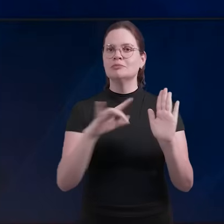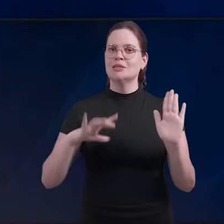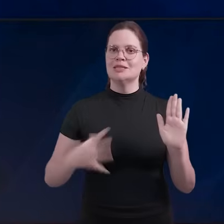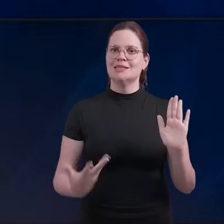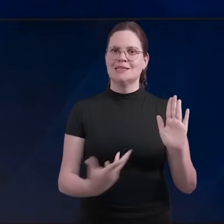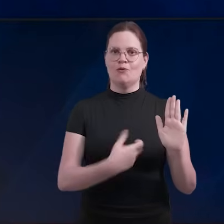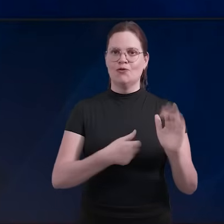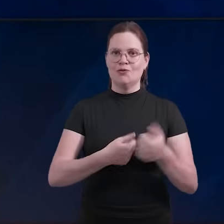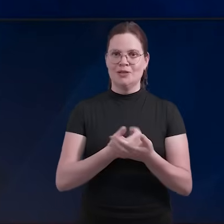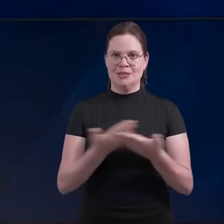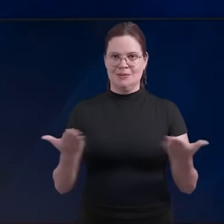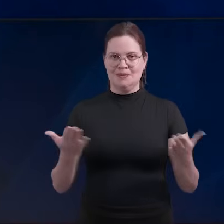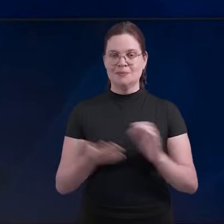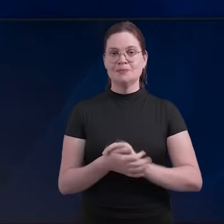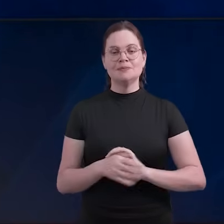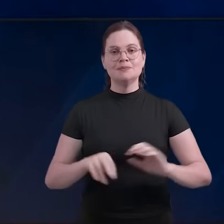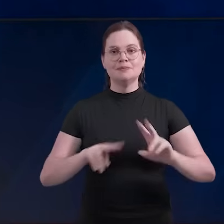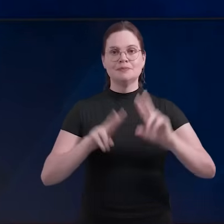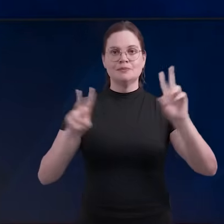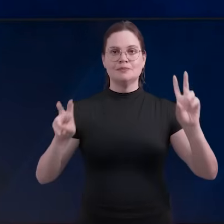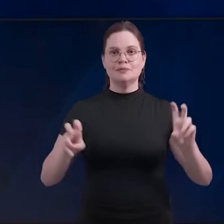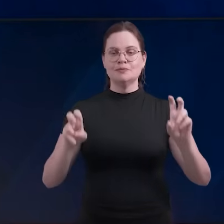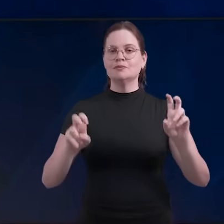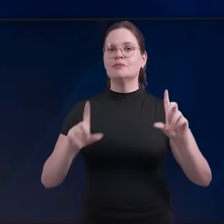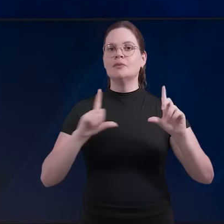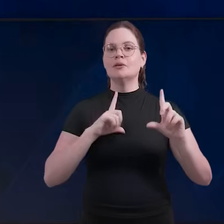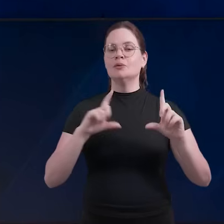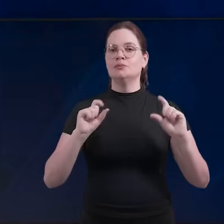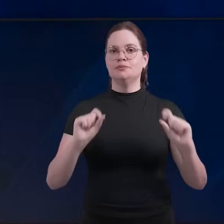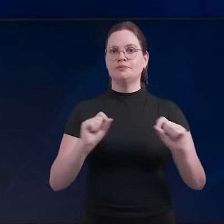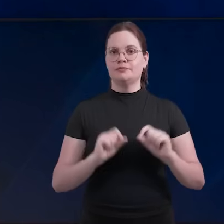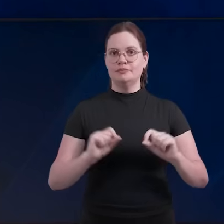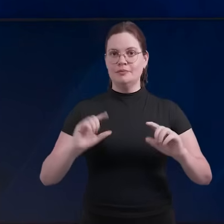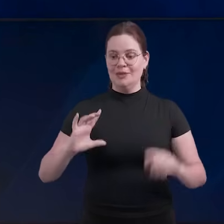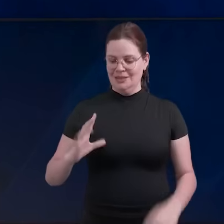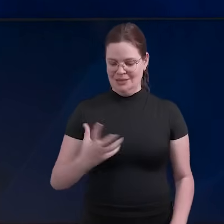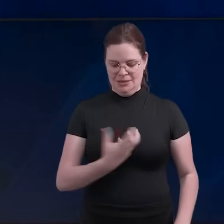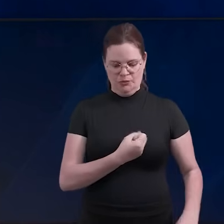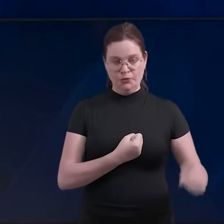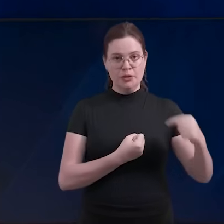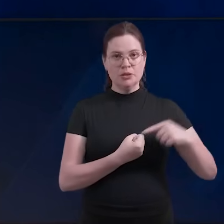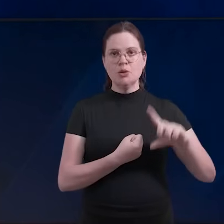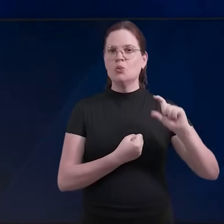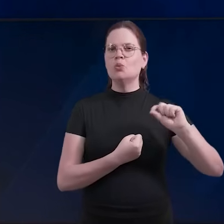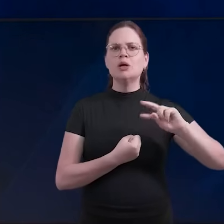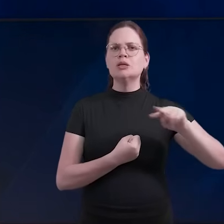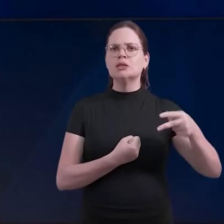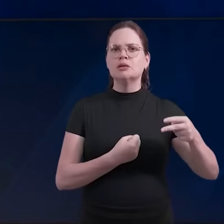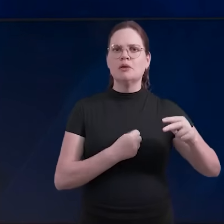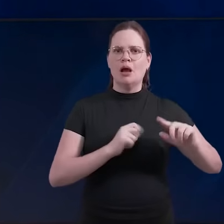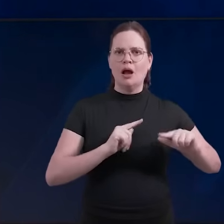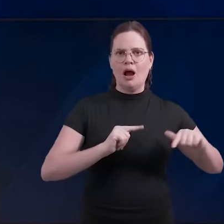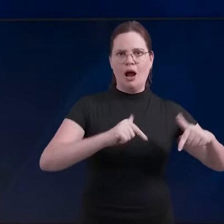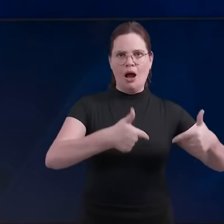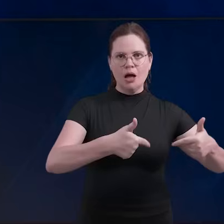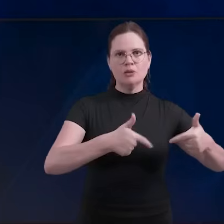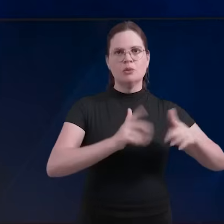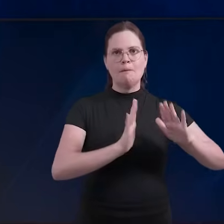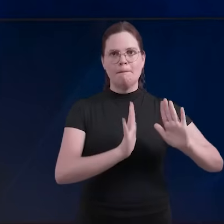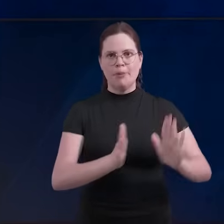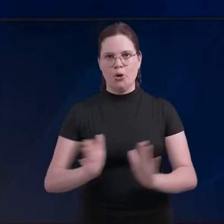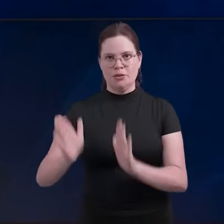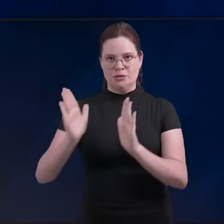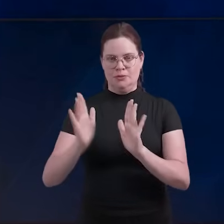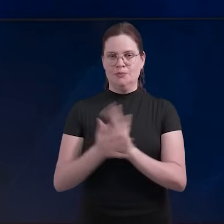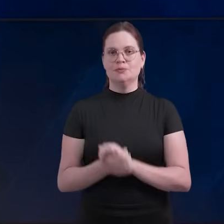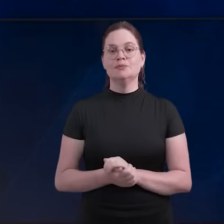de salvação de Deus. E o nosso assunto, portanto, ele tem como tema salvação, ato e